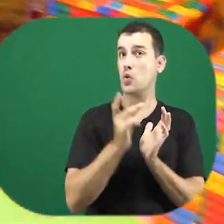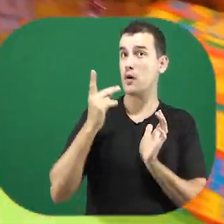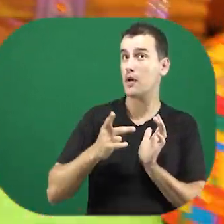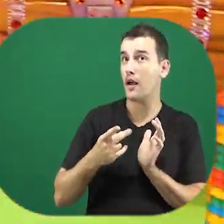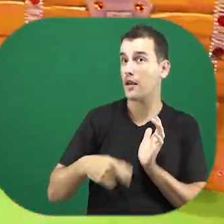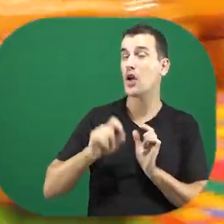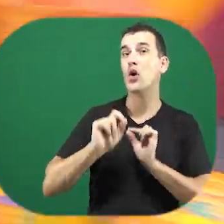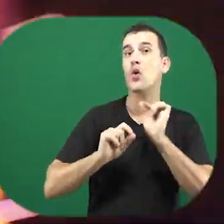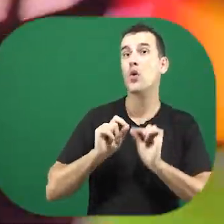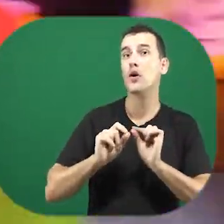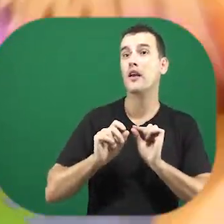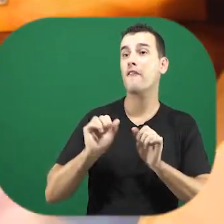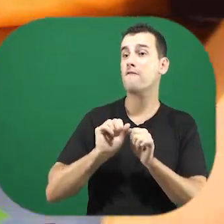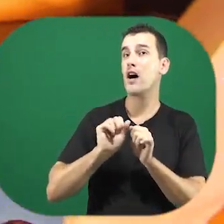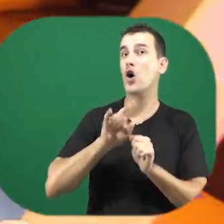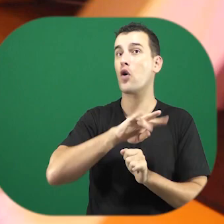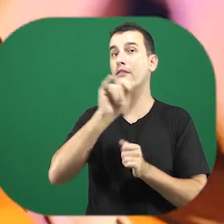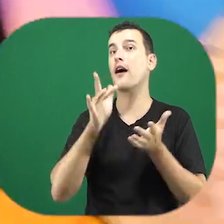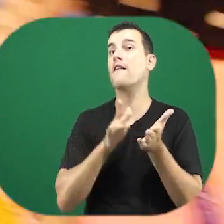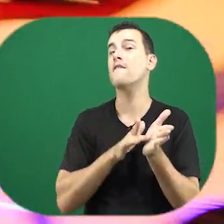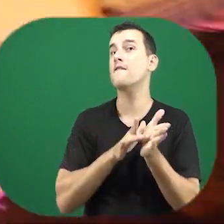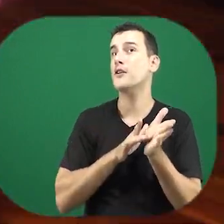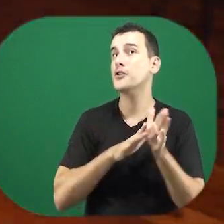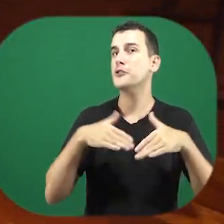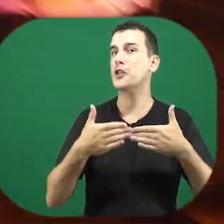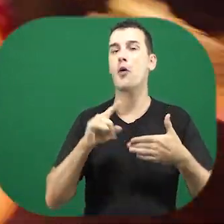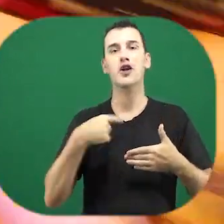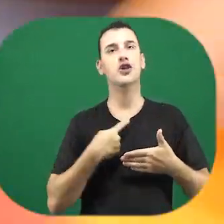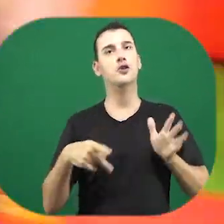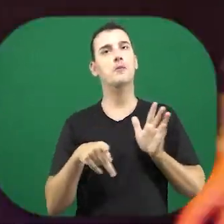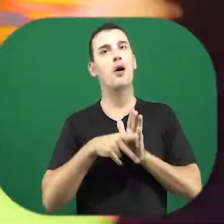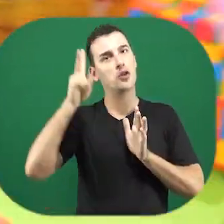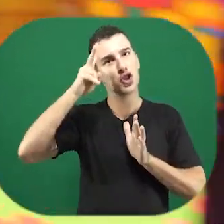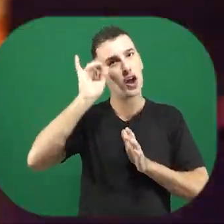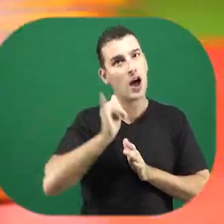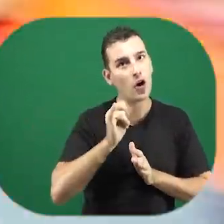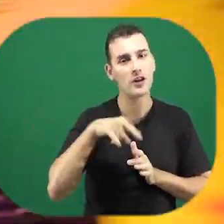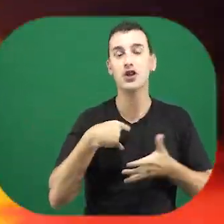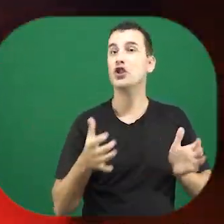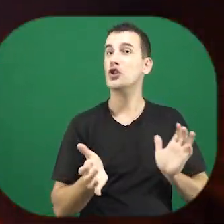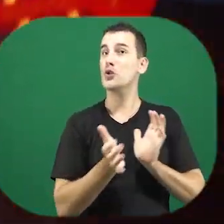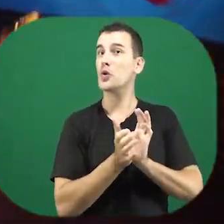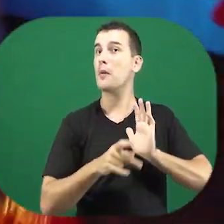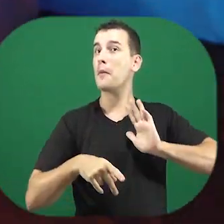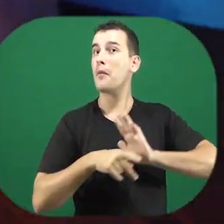se despede! Somos contadores de história! Somos do Era Uma Vez! Somos do Faz de Conta!